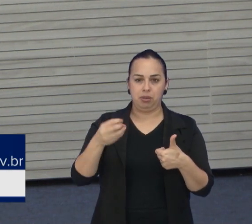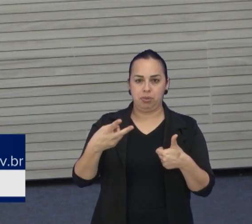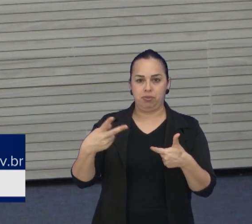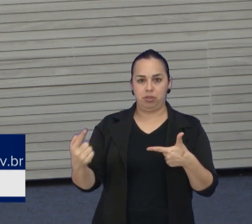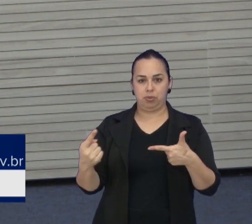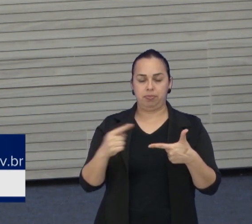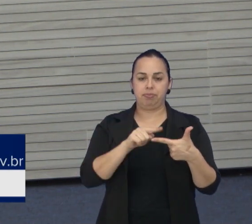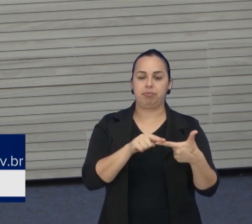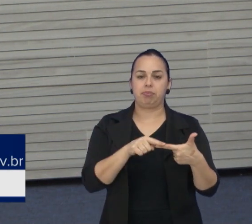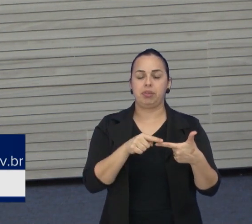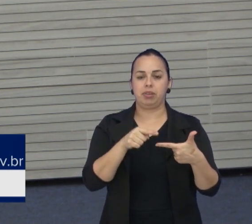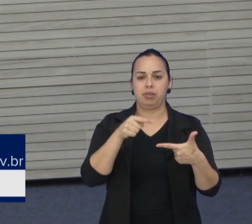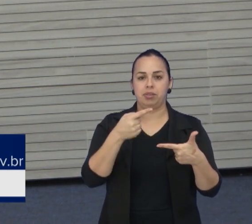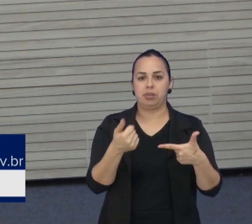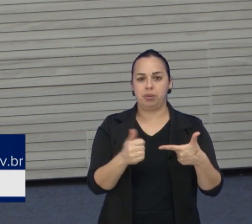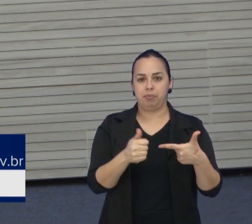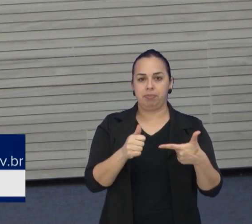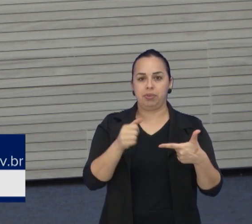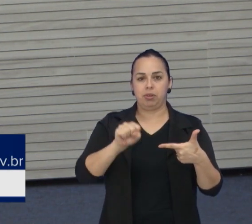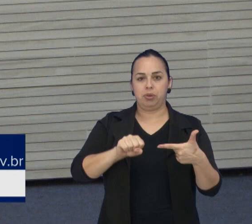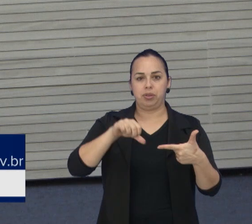8917/2021, processo